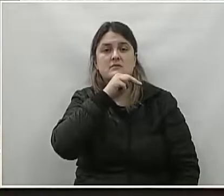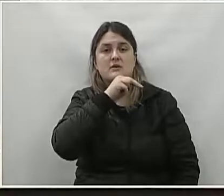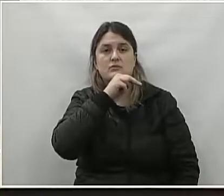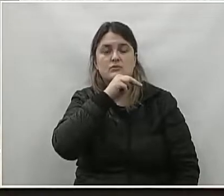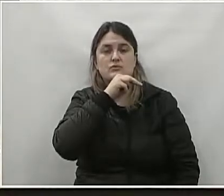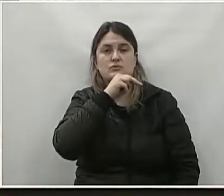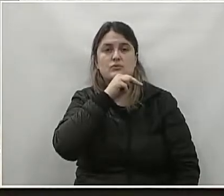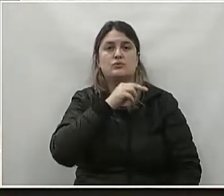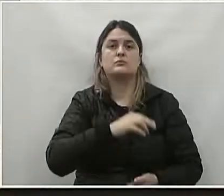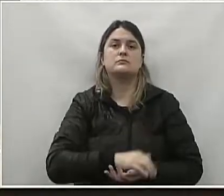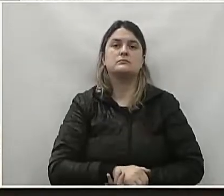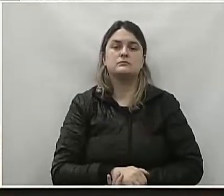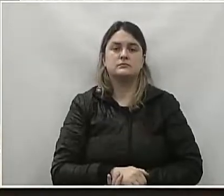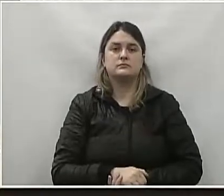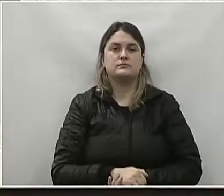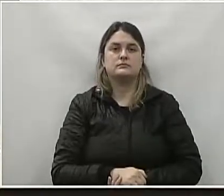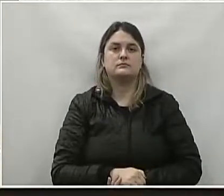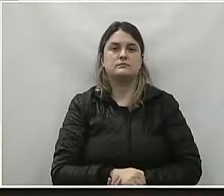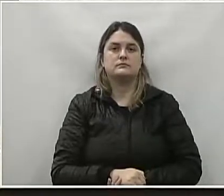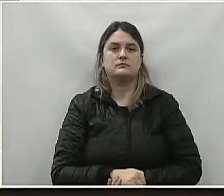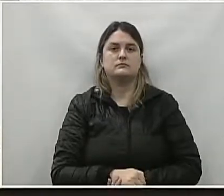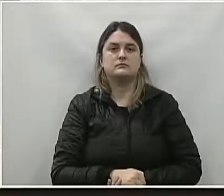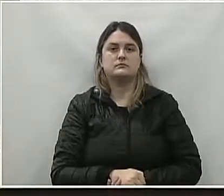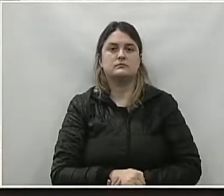Gabriela, Beatriz, Luísa,